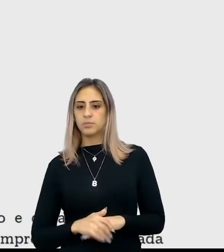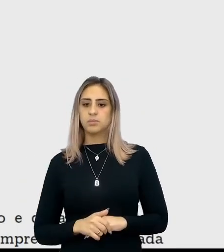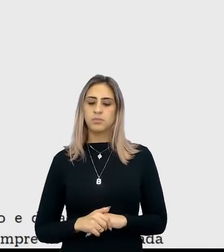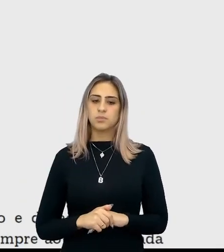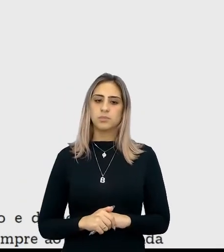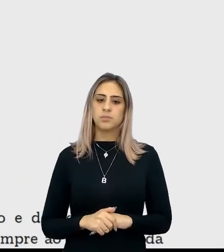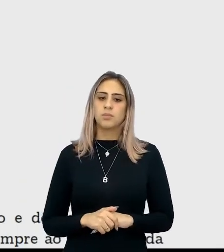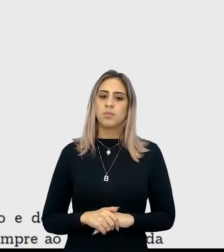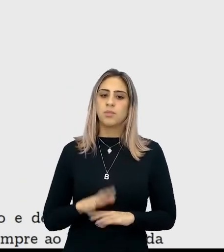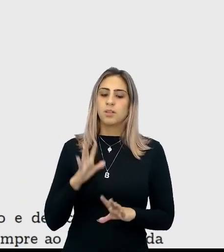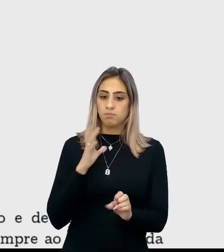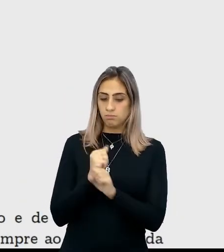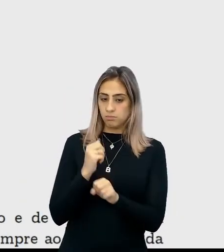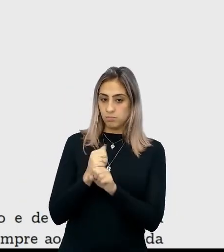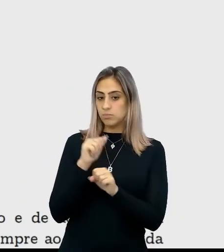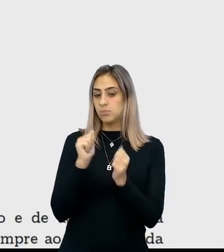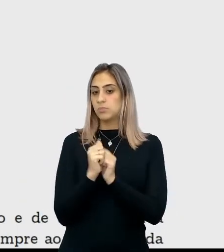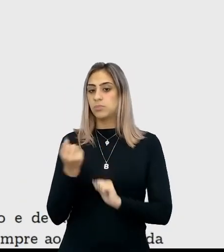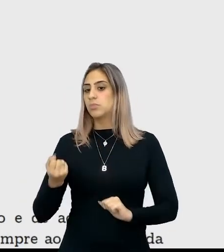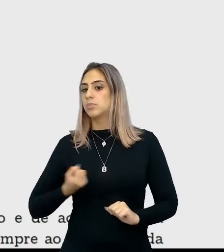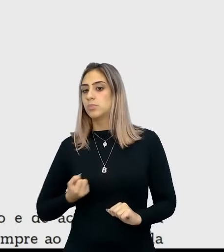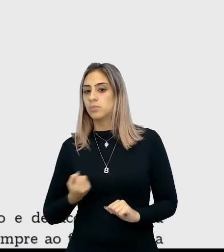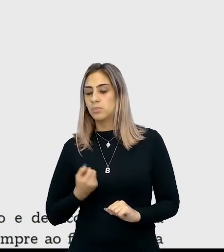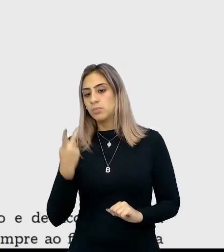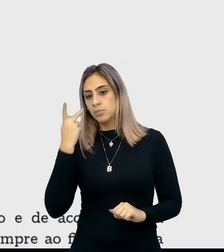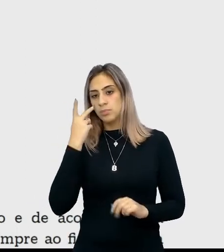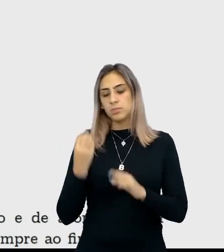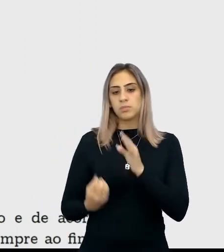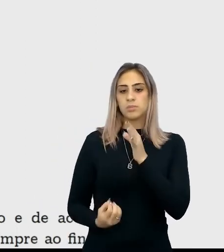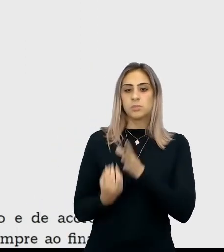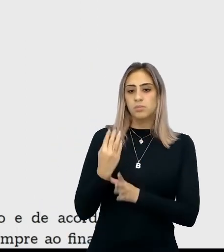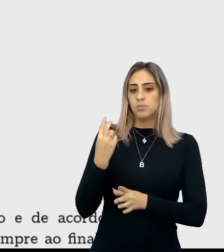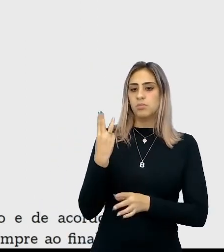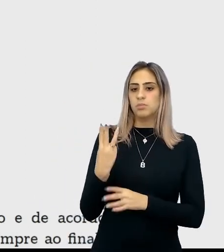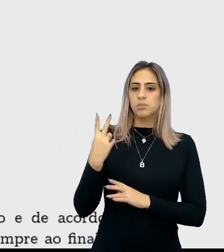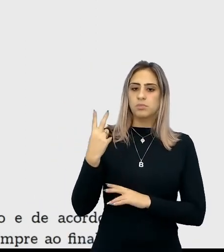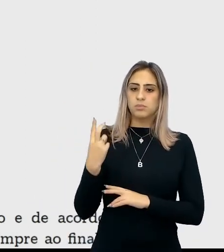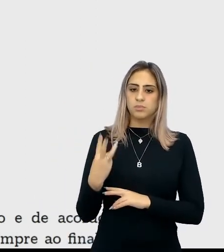324.480 e somar com esse valor para aparecer esses